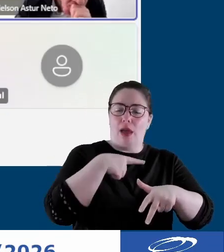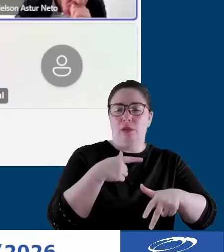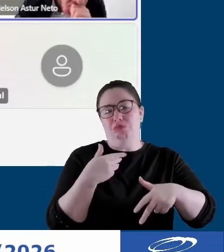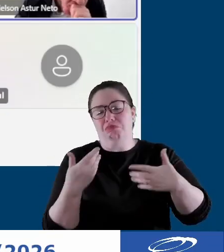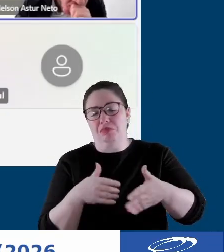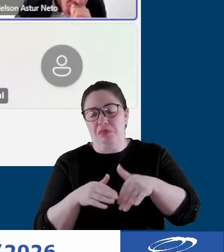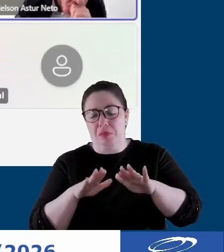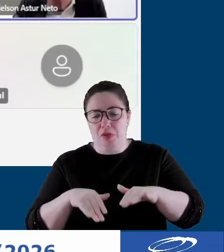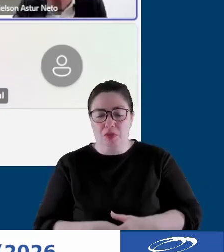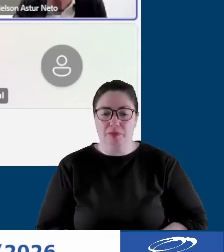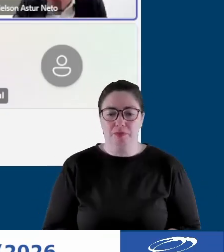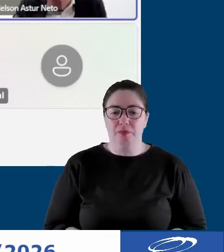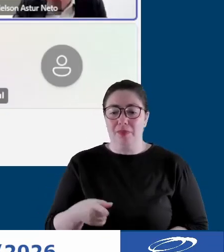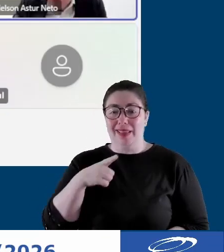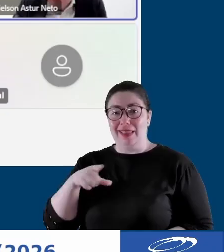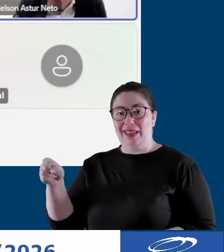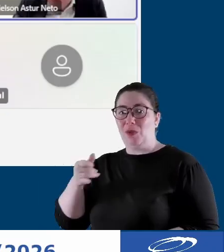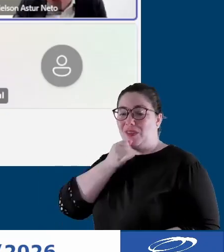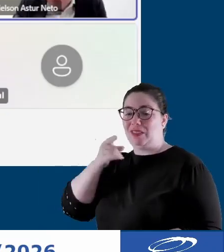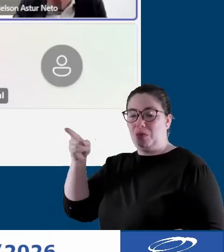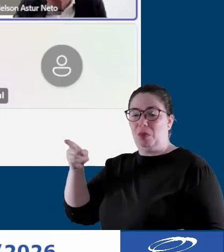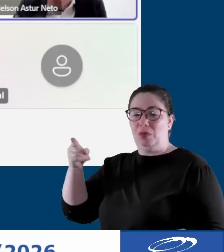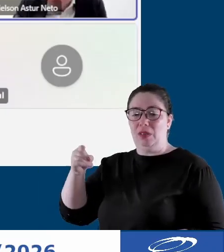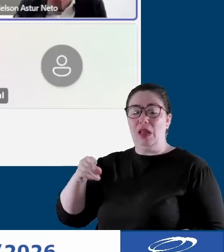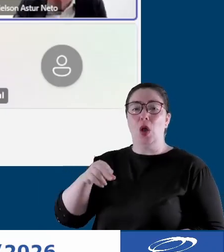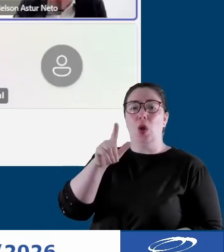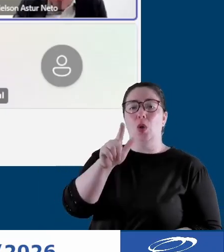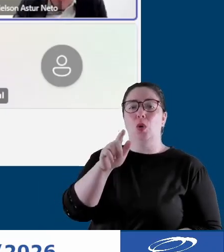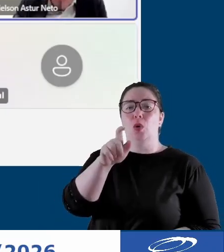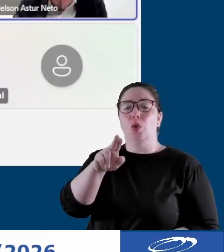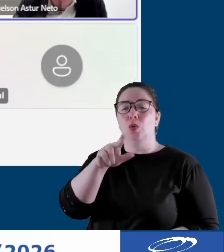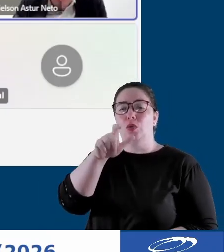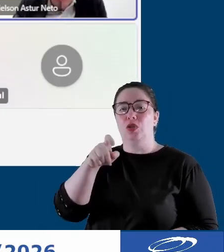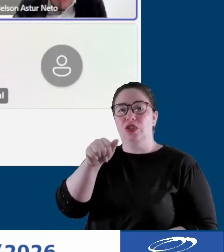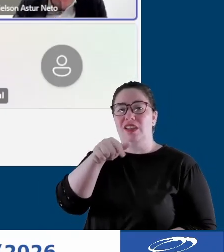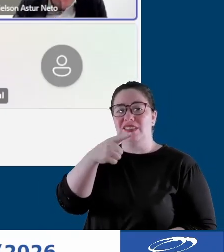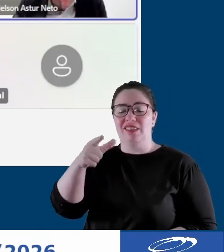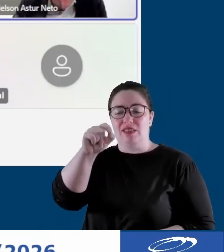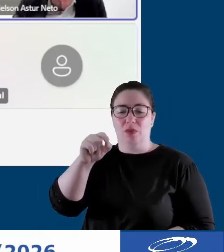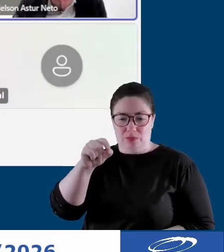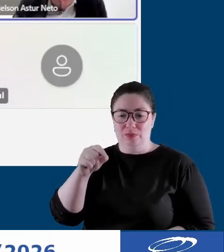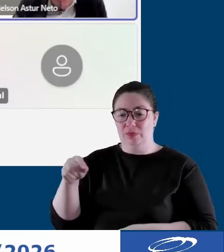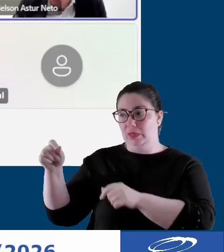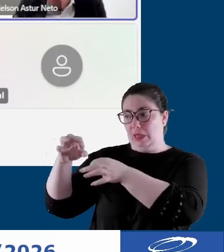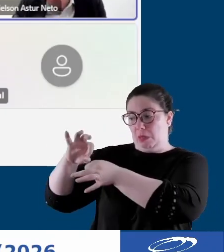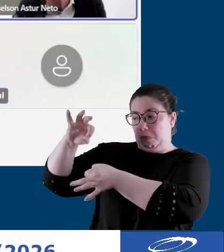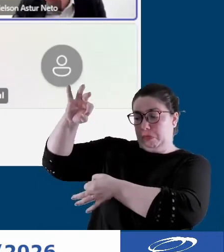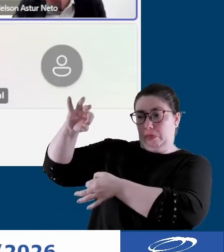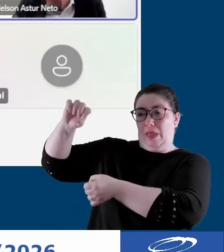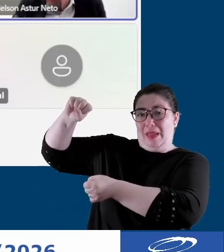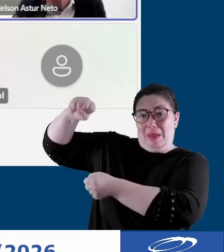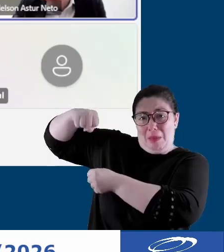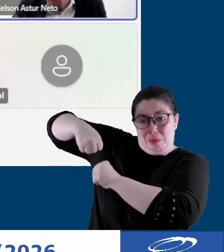uma luxação de uma vértebra sobre a outra, o colapso do disco, compressão medular e a necessidade de uma